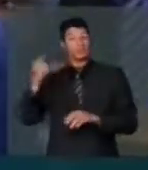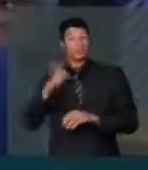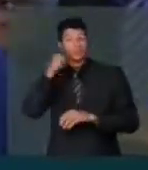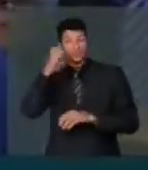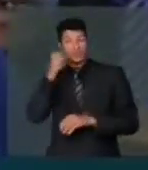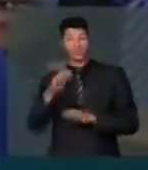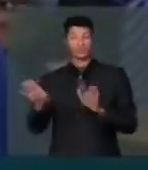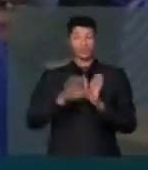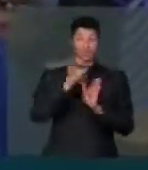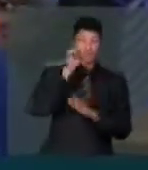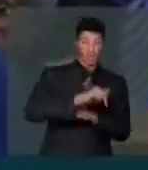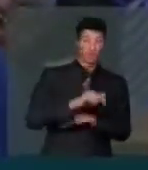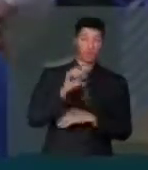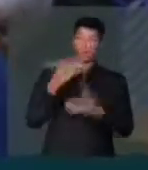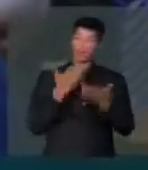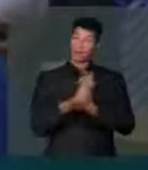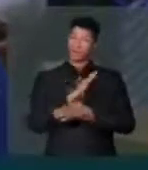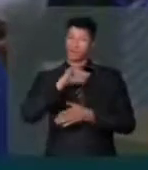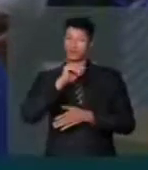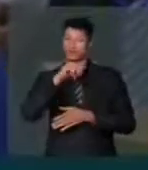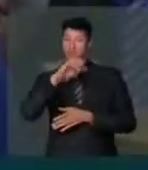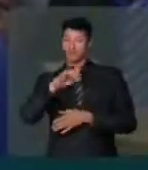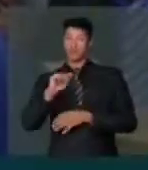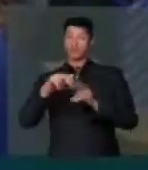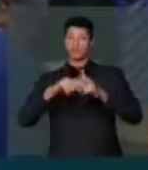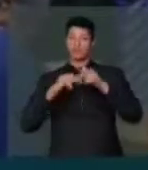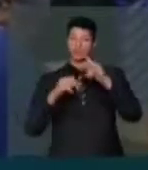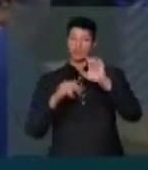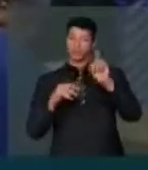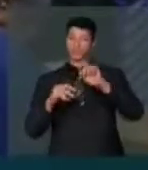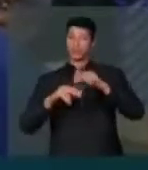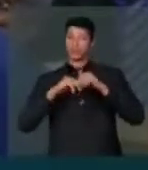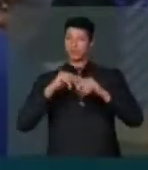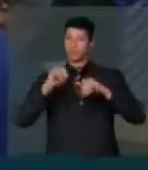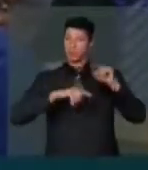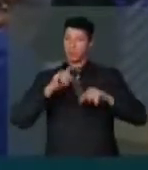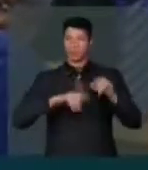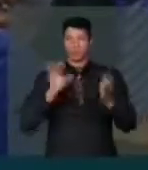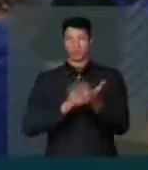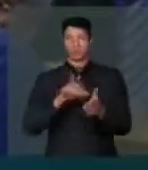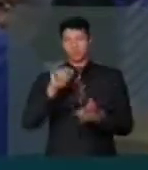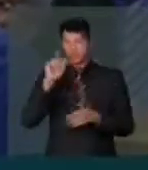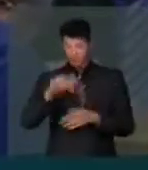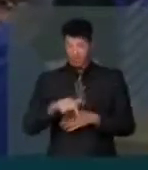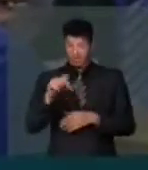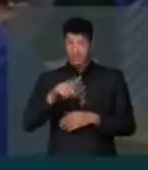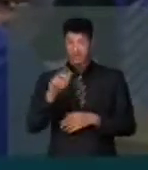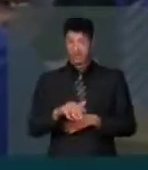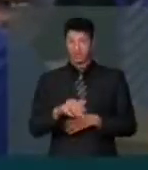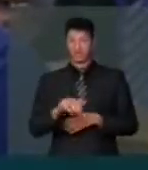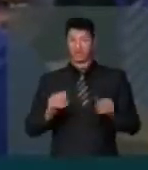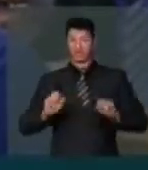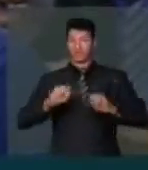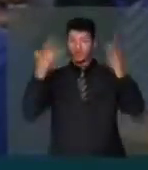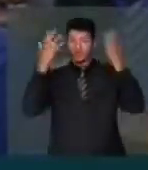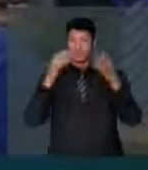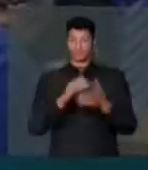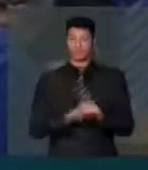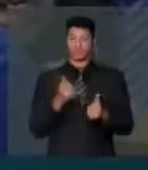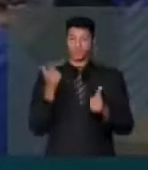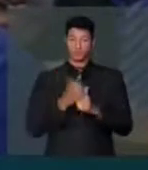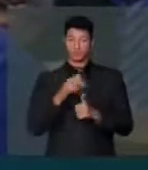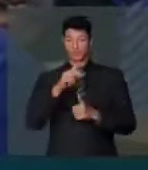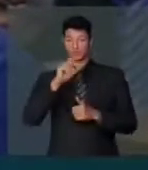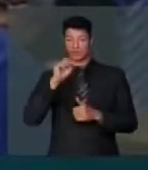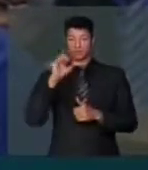do Senado chegar aqui e aprovar a janela pela PEC e não por matéria ordinária. Isso aqui é a festa dos suplentes e